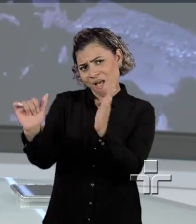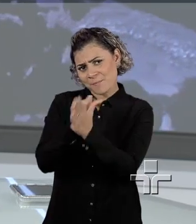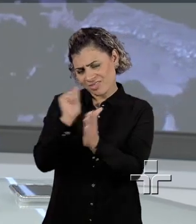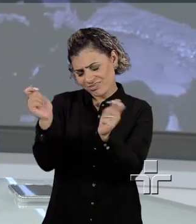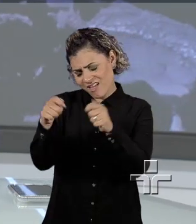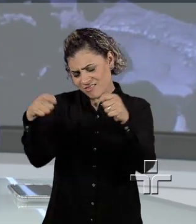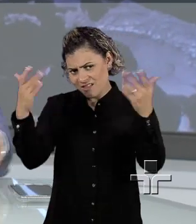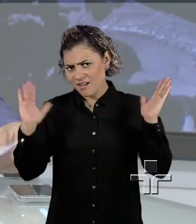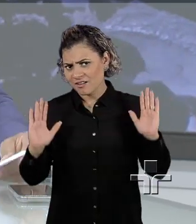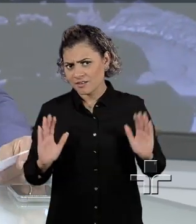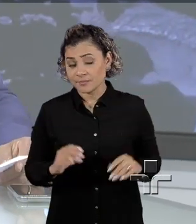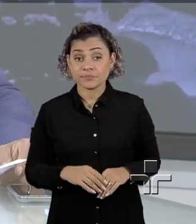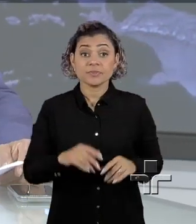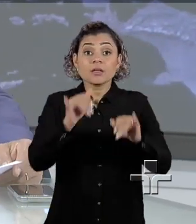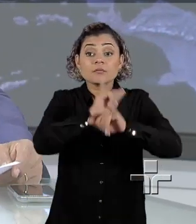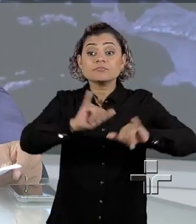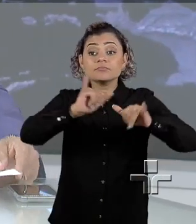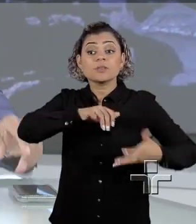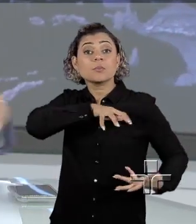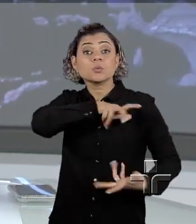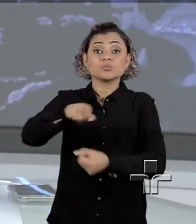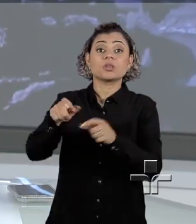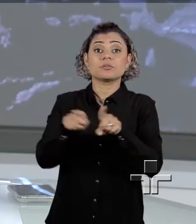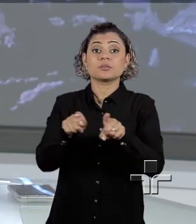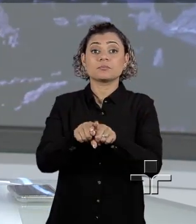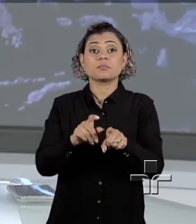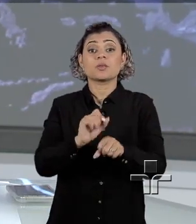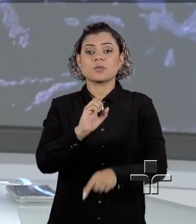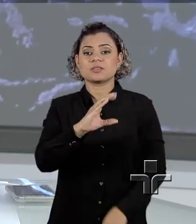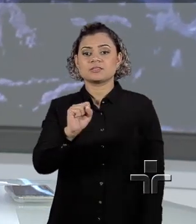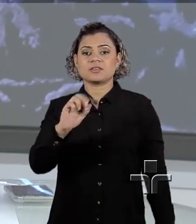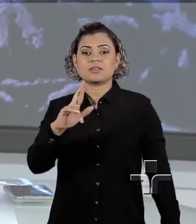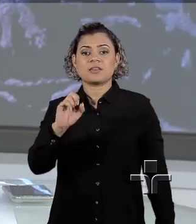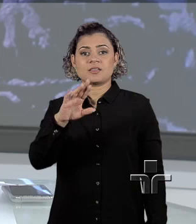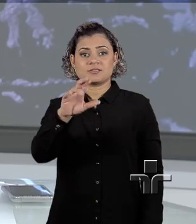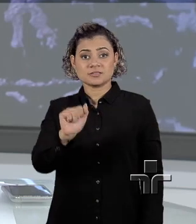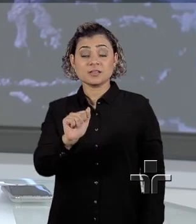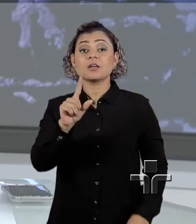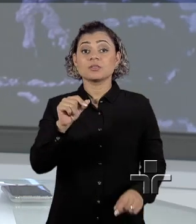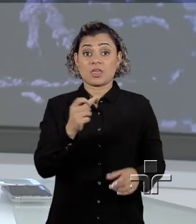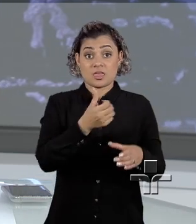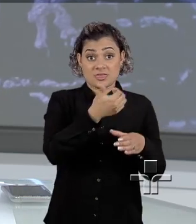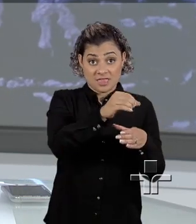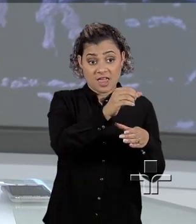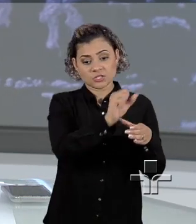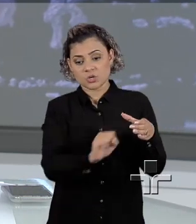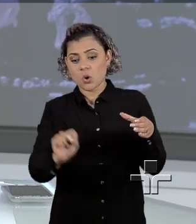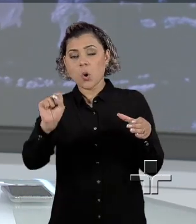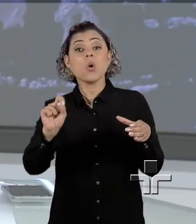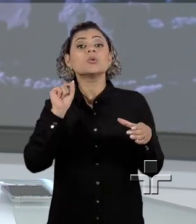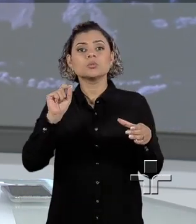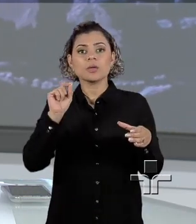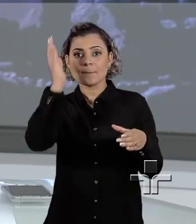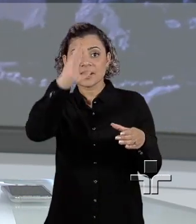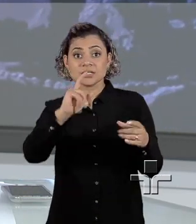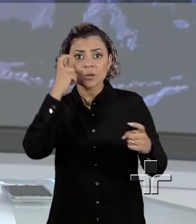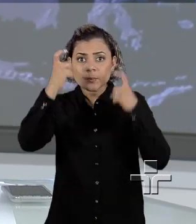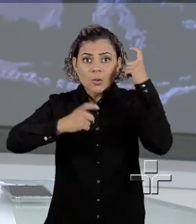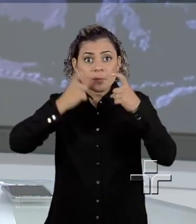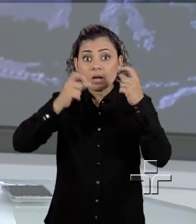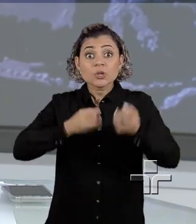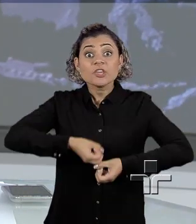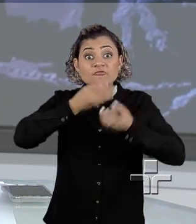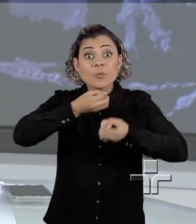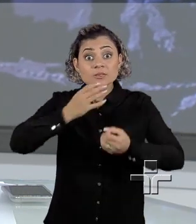global feita este ano pela empresa Serasa Experian mostrou que 8 em cada 10 brasileiros se preocupam com a divulgação de